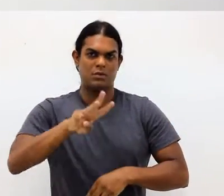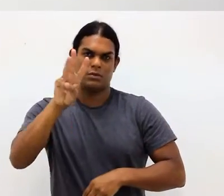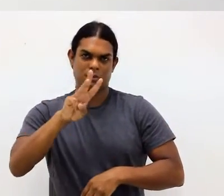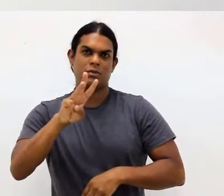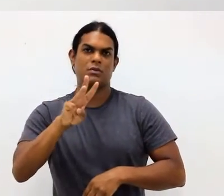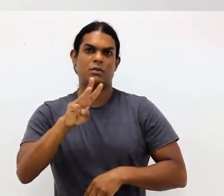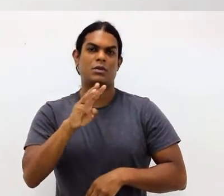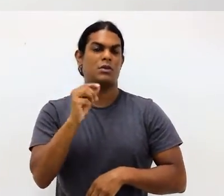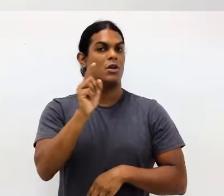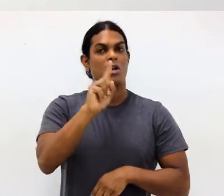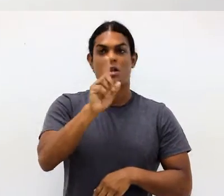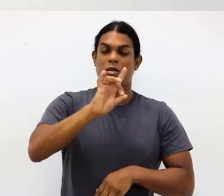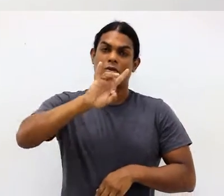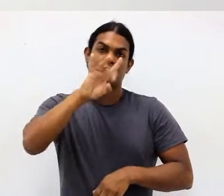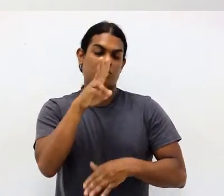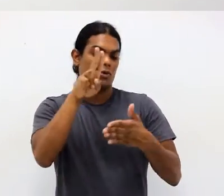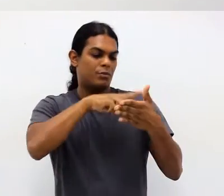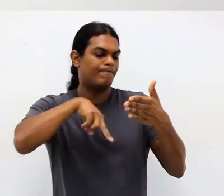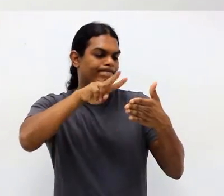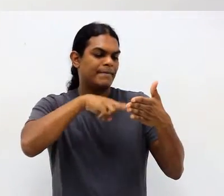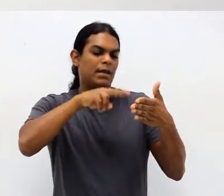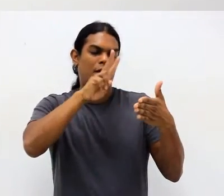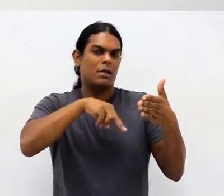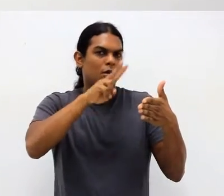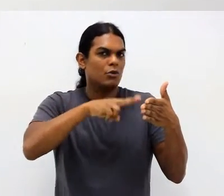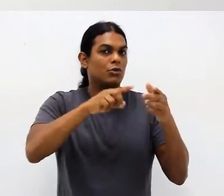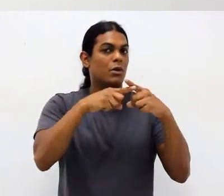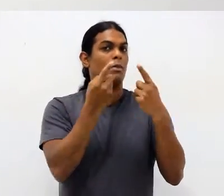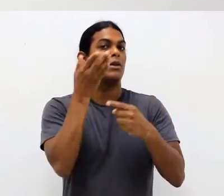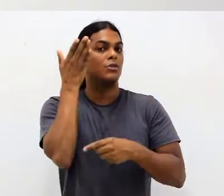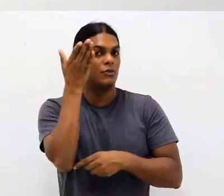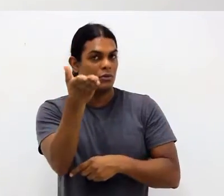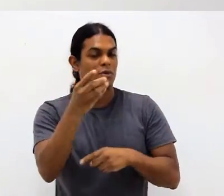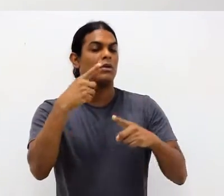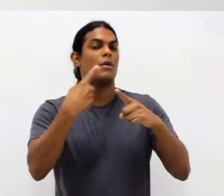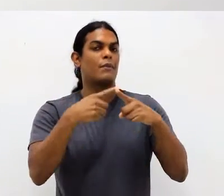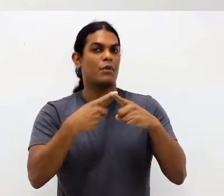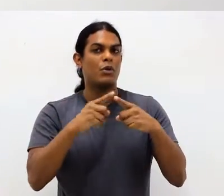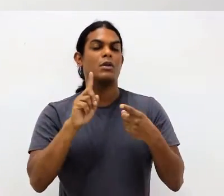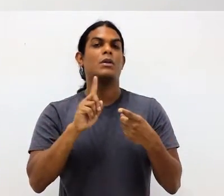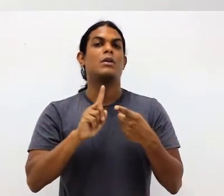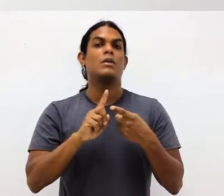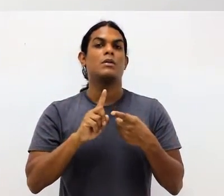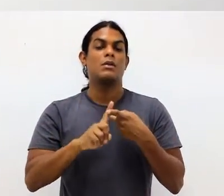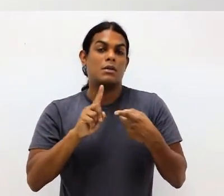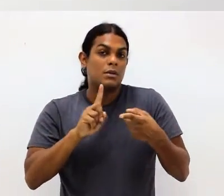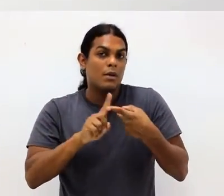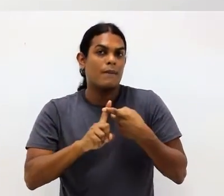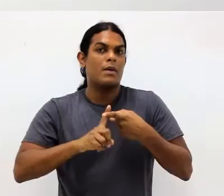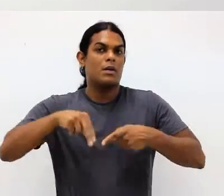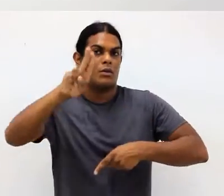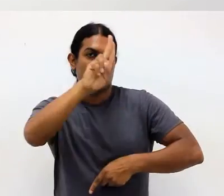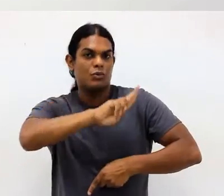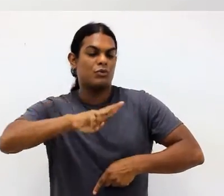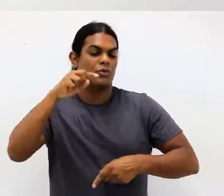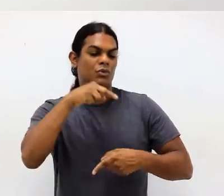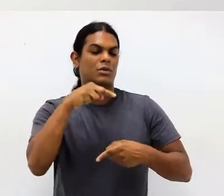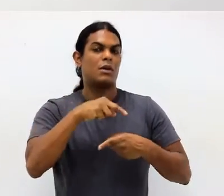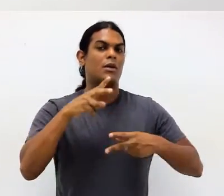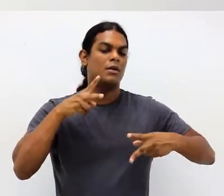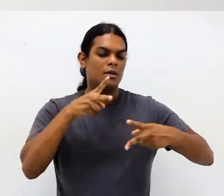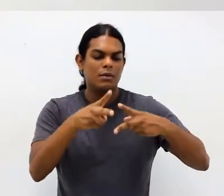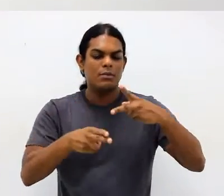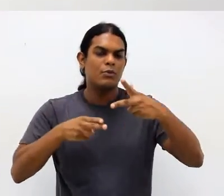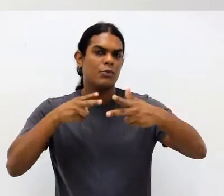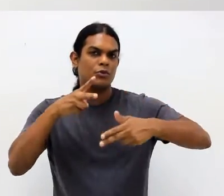àquela pessoa que antigamente estava só como um telespectador, ele passa a ser sujeito da produção desse conhecimento. Então,